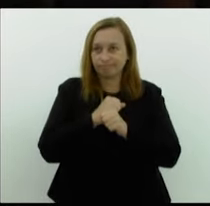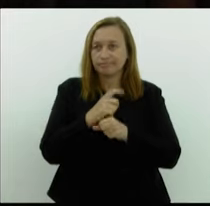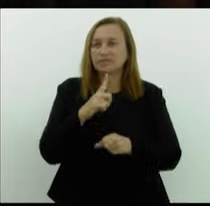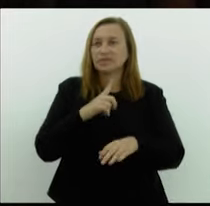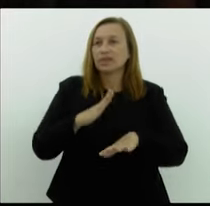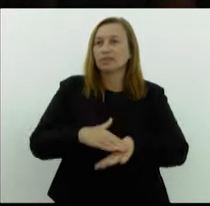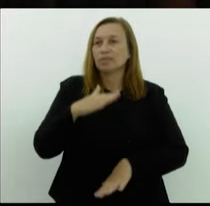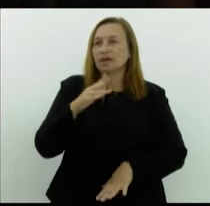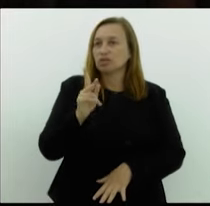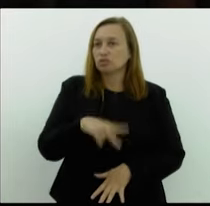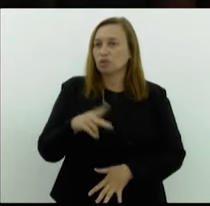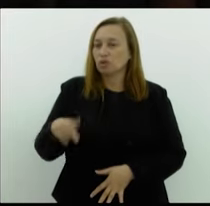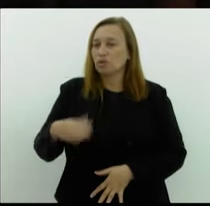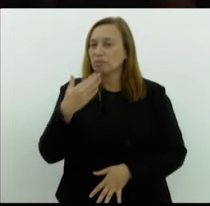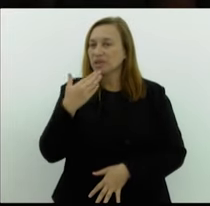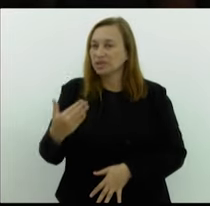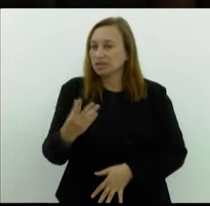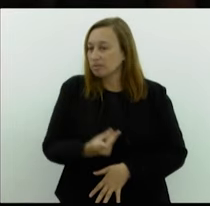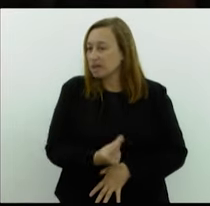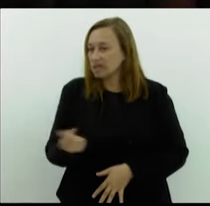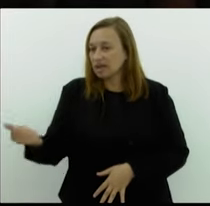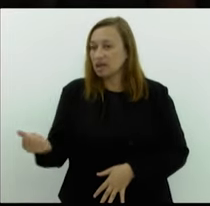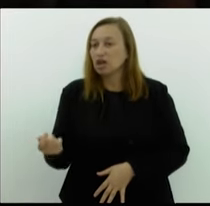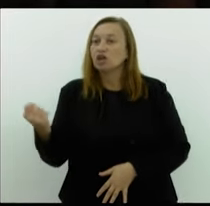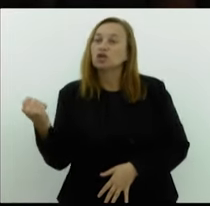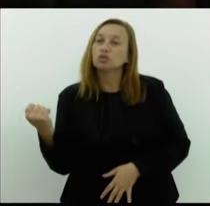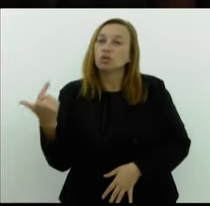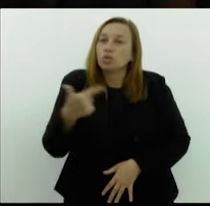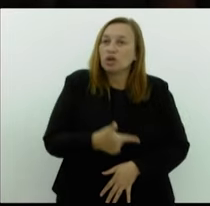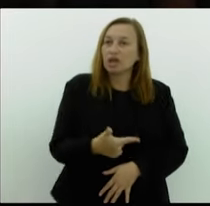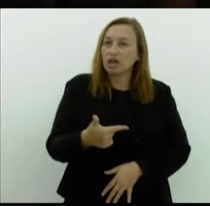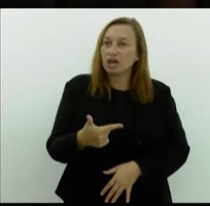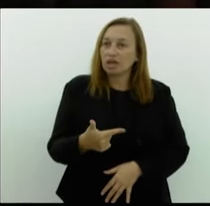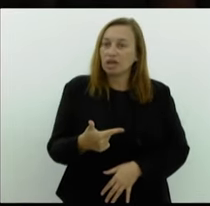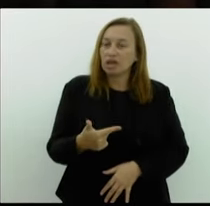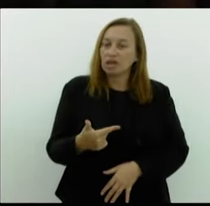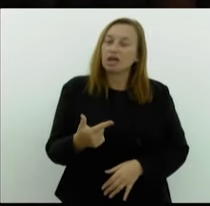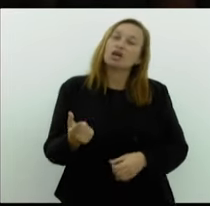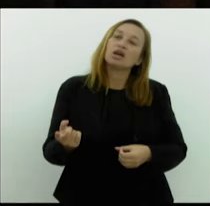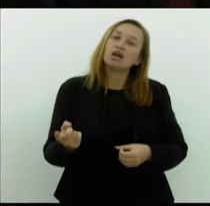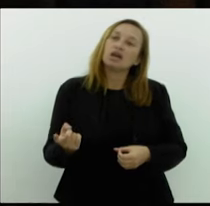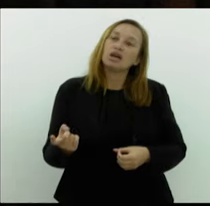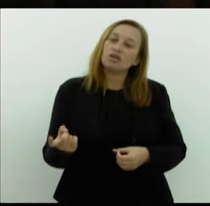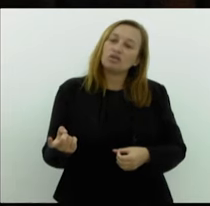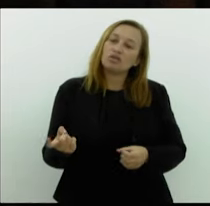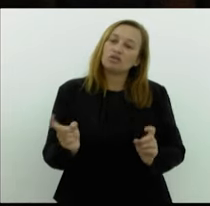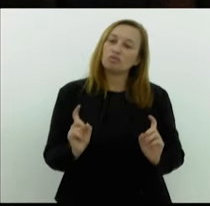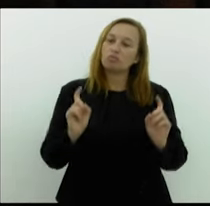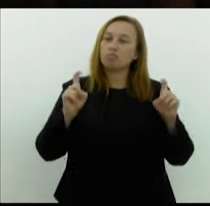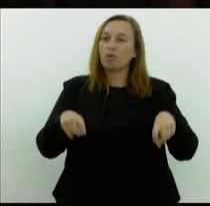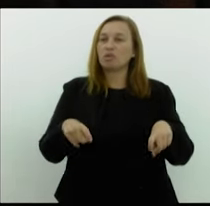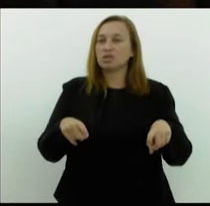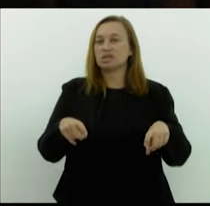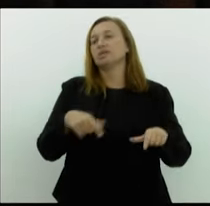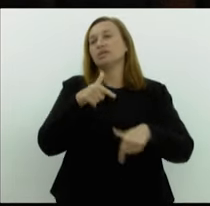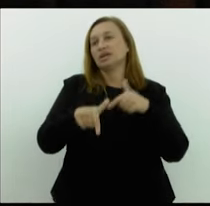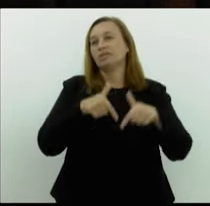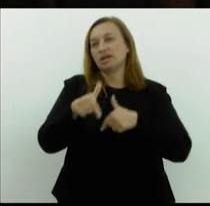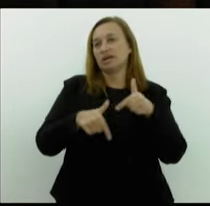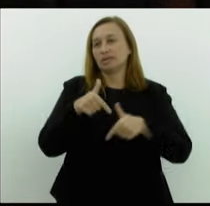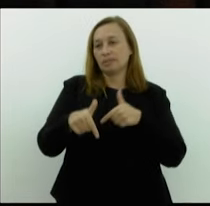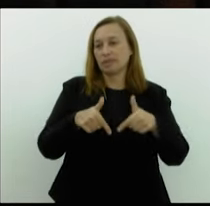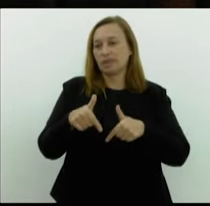mais professor pedindo exoneração do que tomando posse na rede estadual. Então, a rede estadual do Rio de